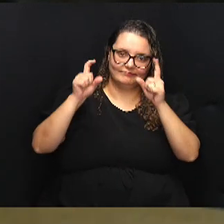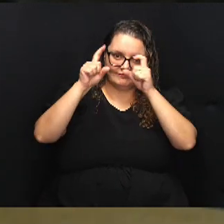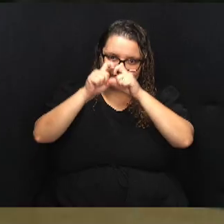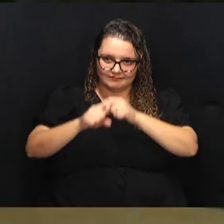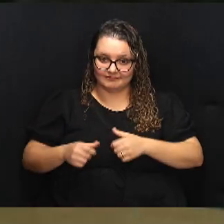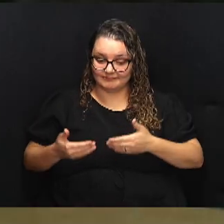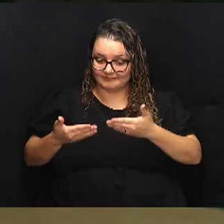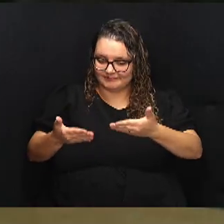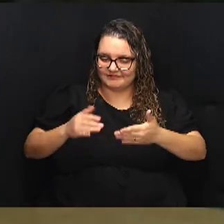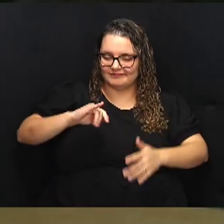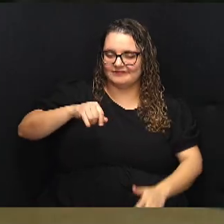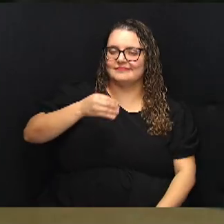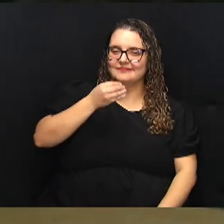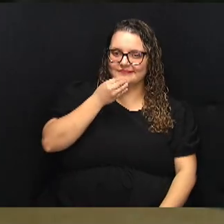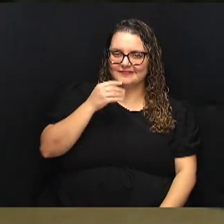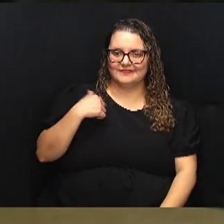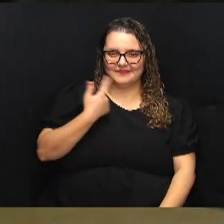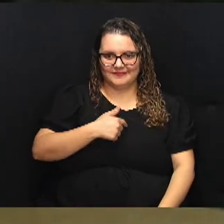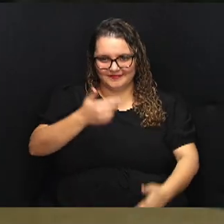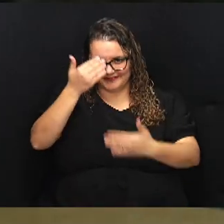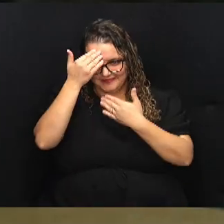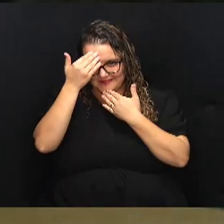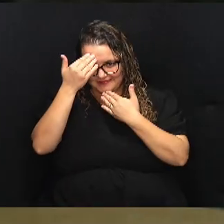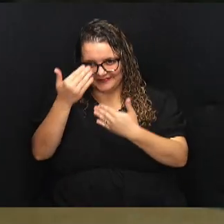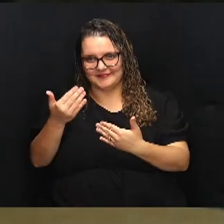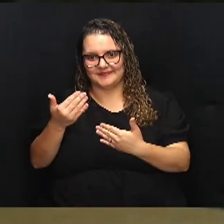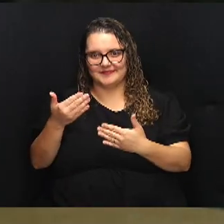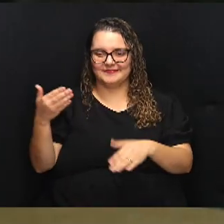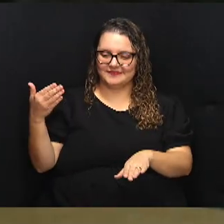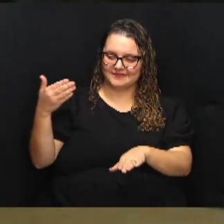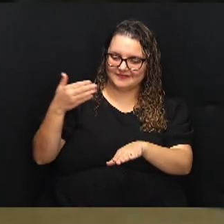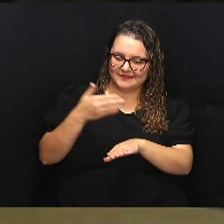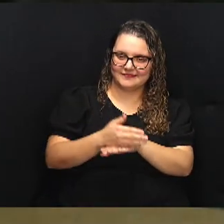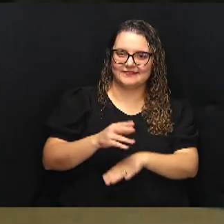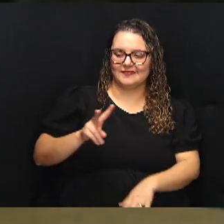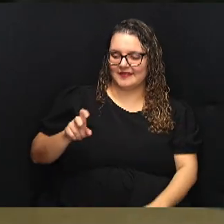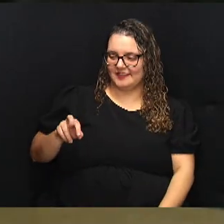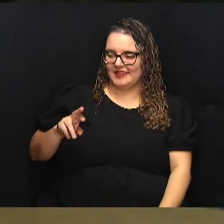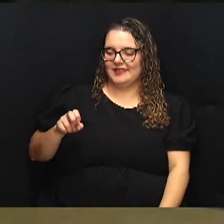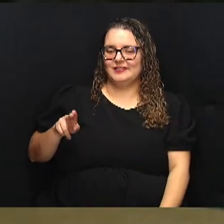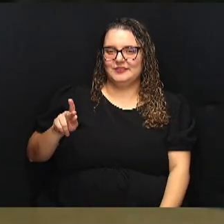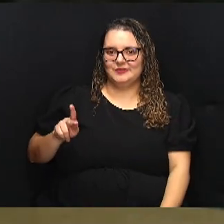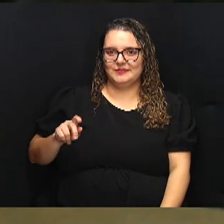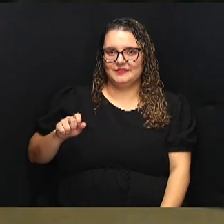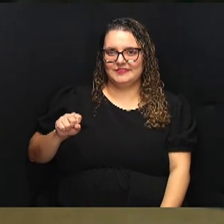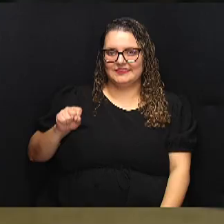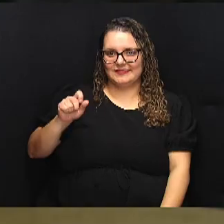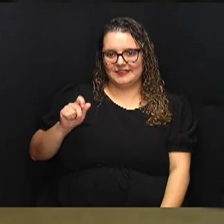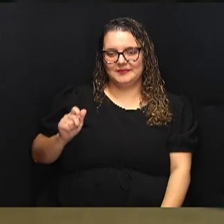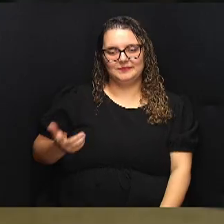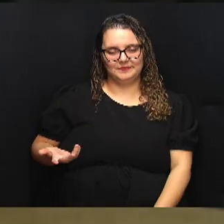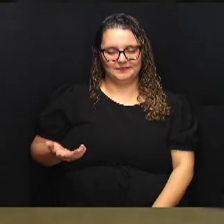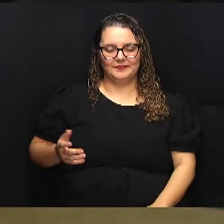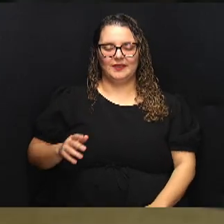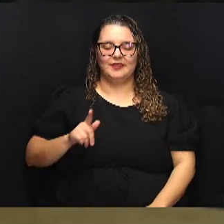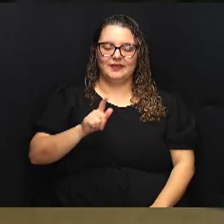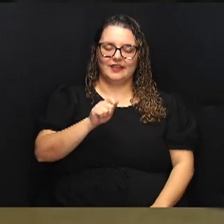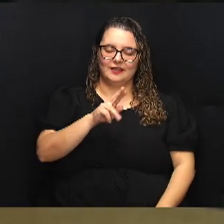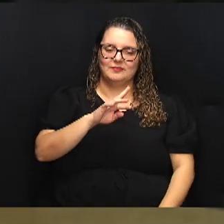em oportunidades. A gente agradece, então, a participação da Verusca, do Gabriel, com tantas